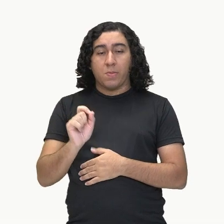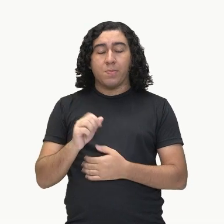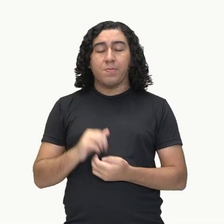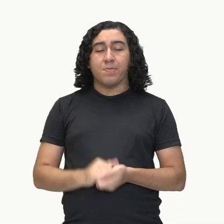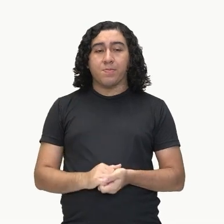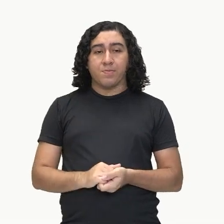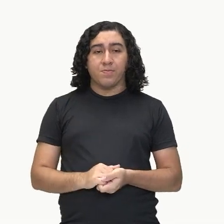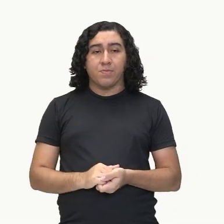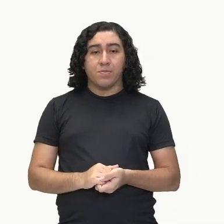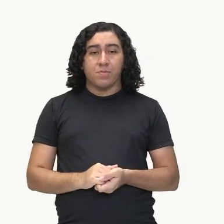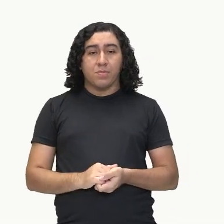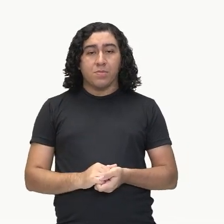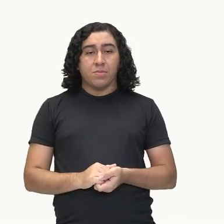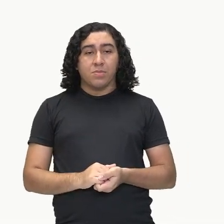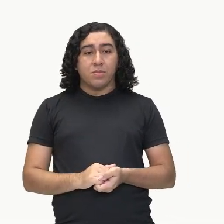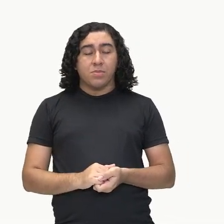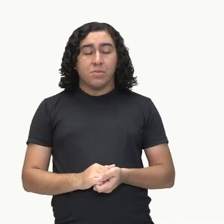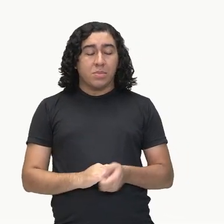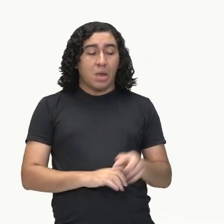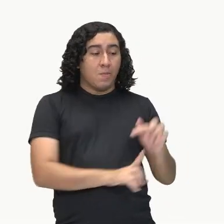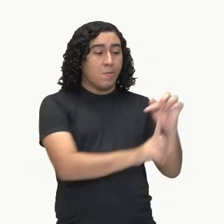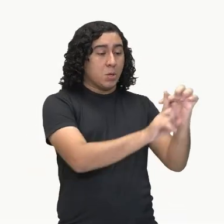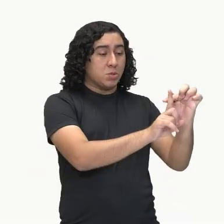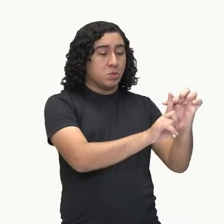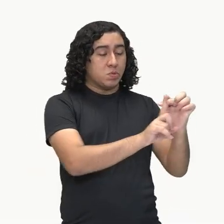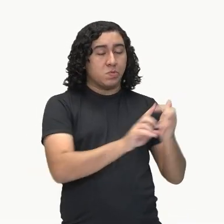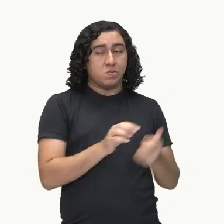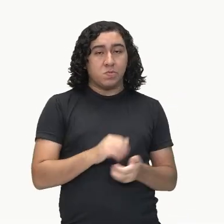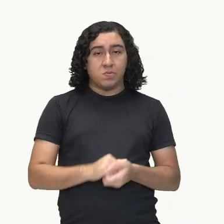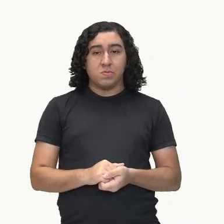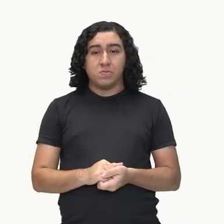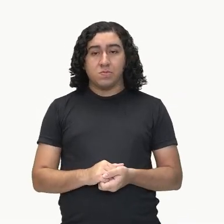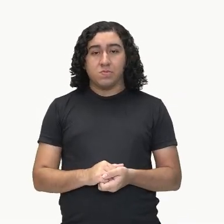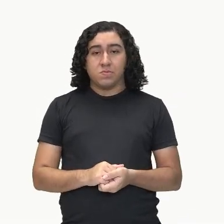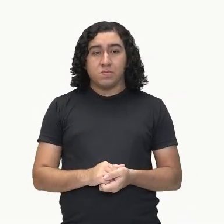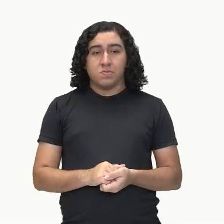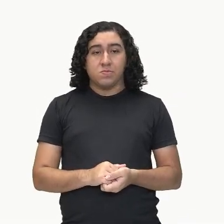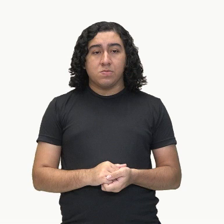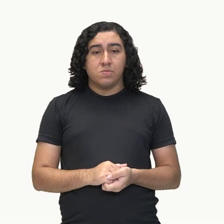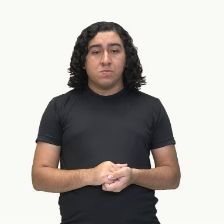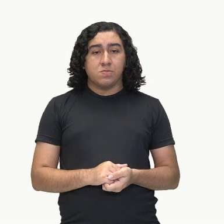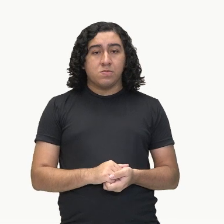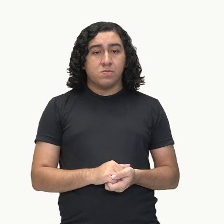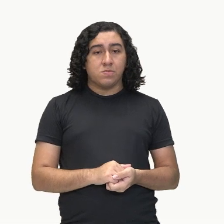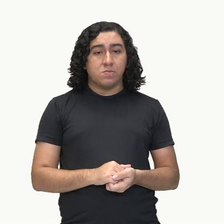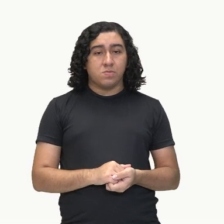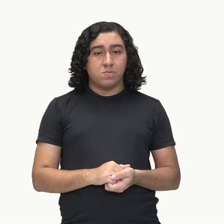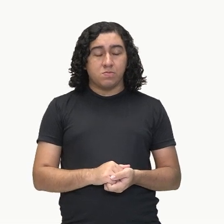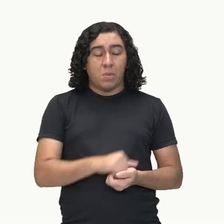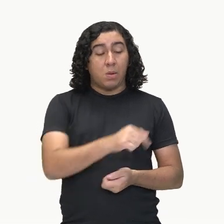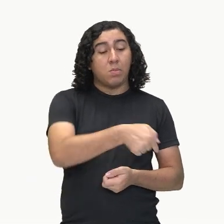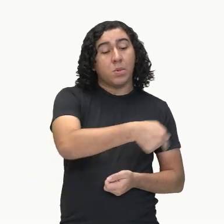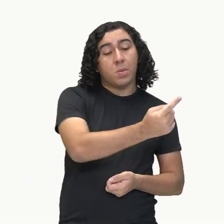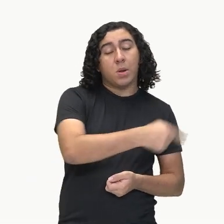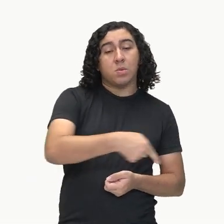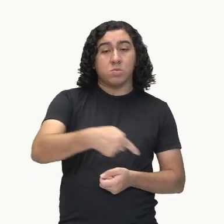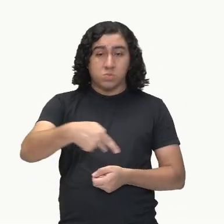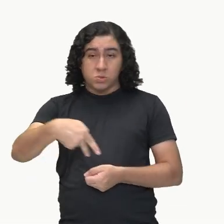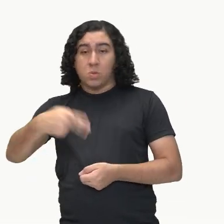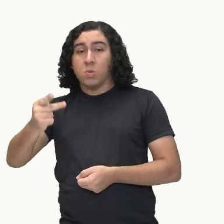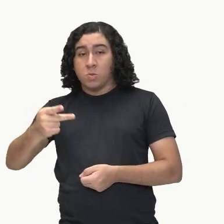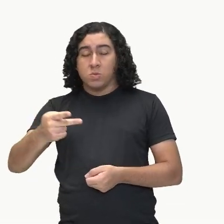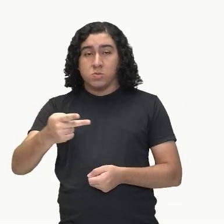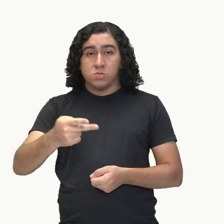é positivo. Então, tanto neste primeiro parêntese quanto no segundo parêntese,